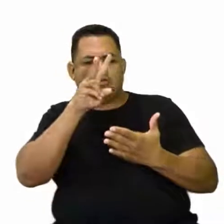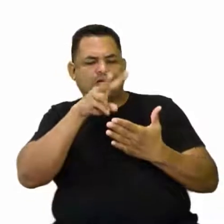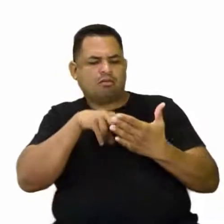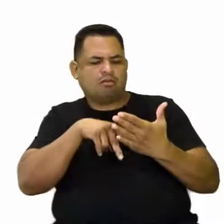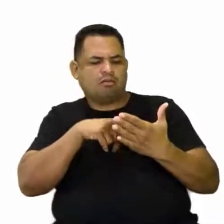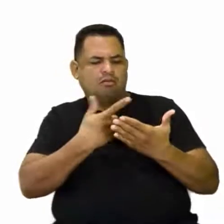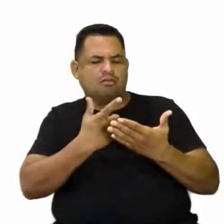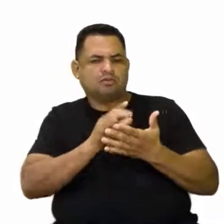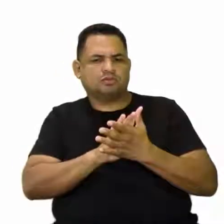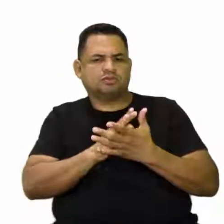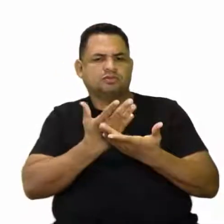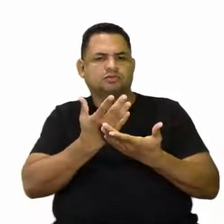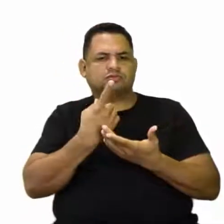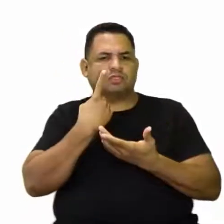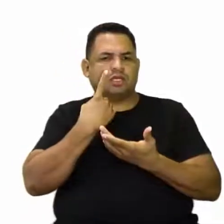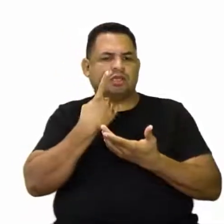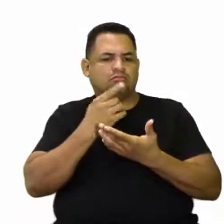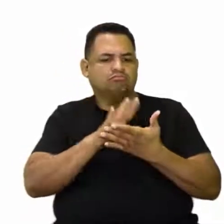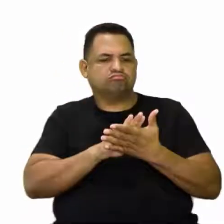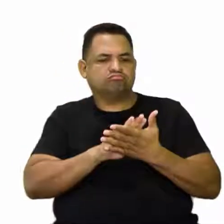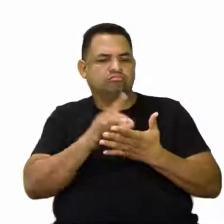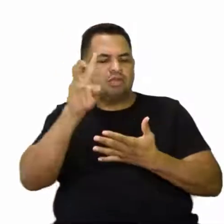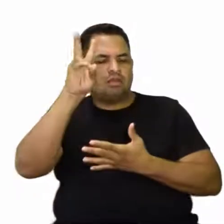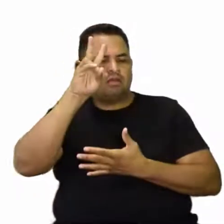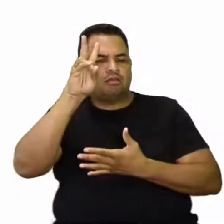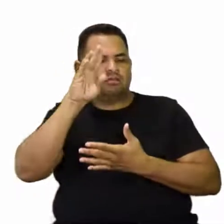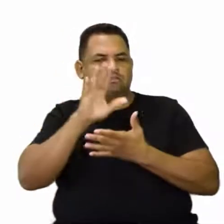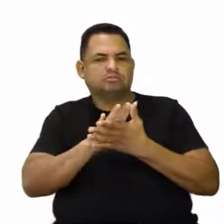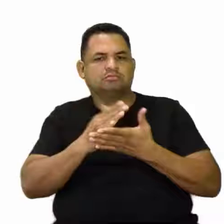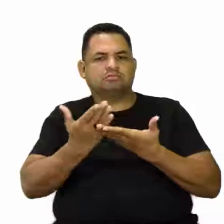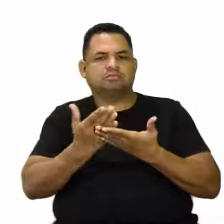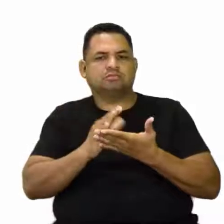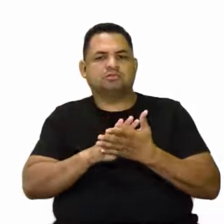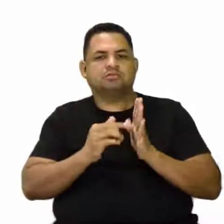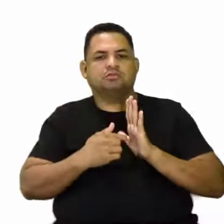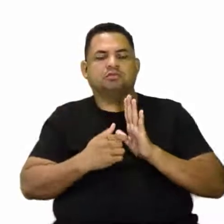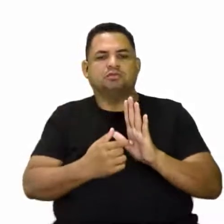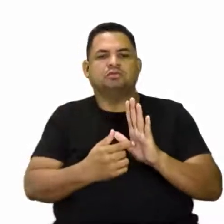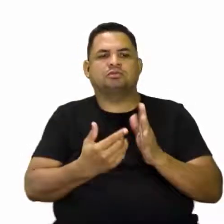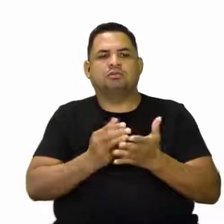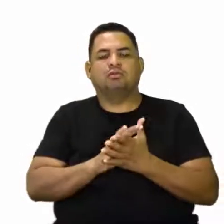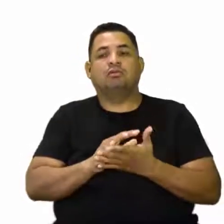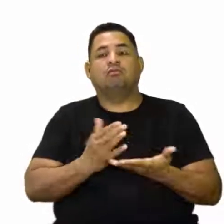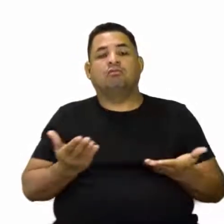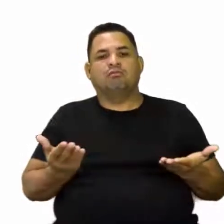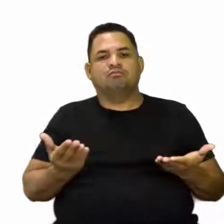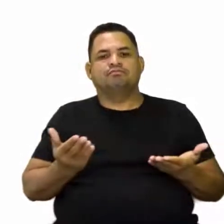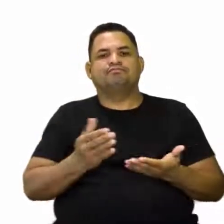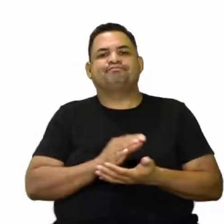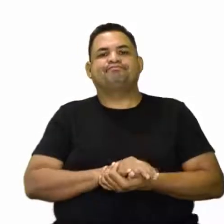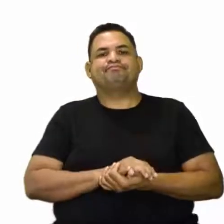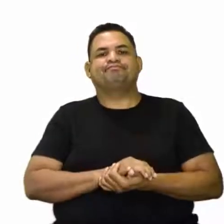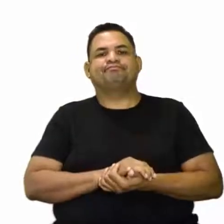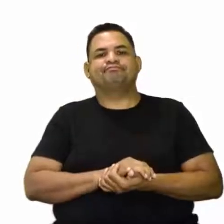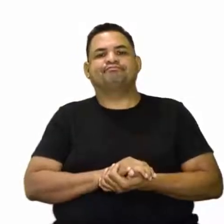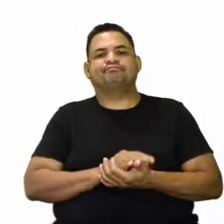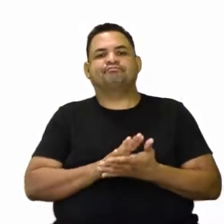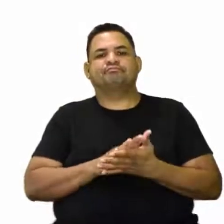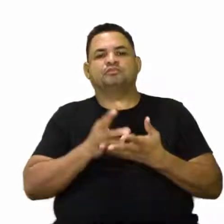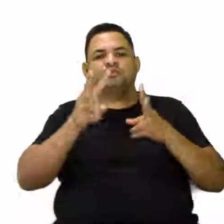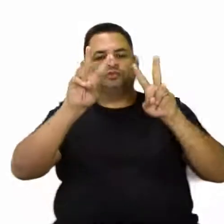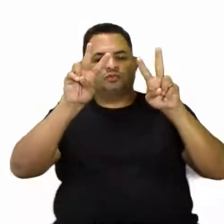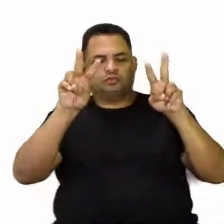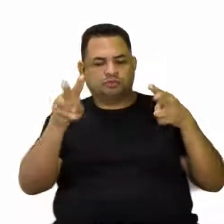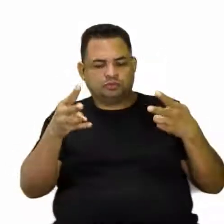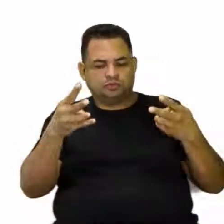com a mensagem, com a história que está sendo tratada. ou seja ainda, o grande título